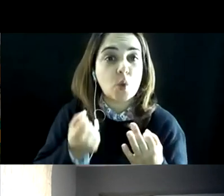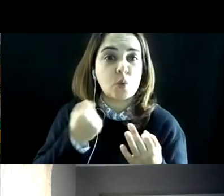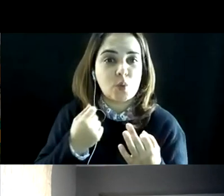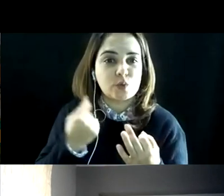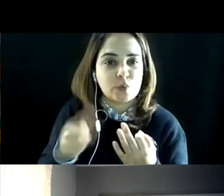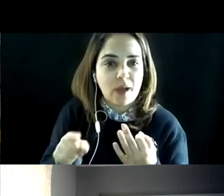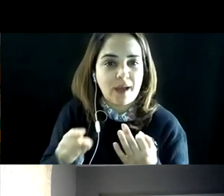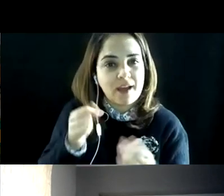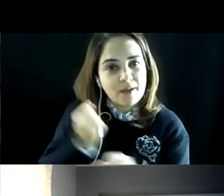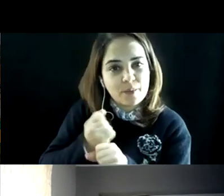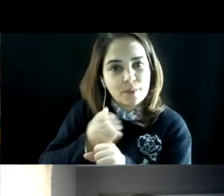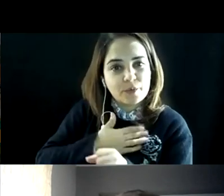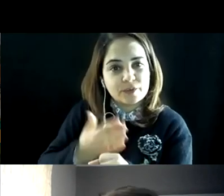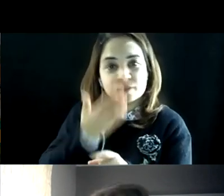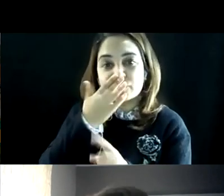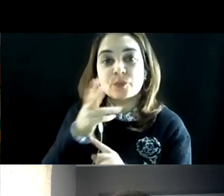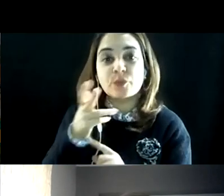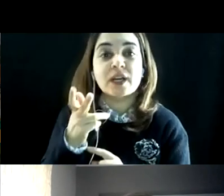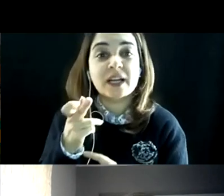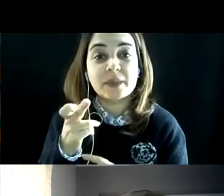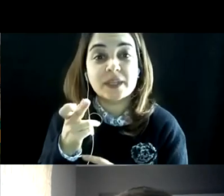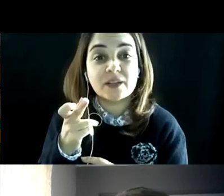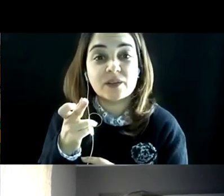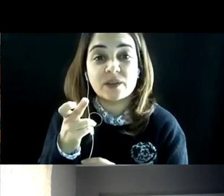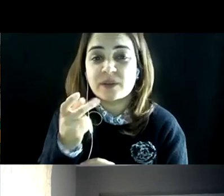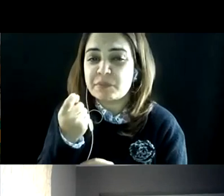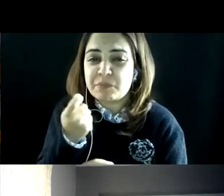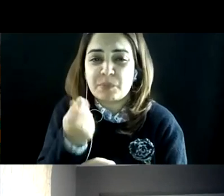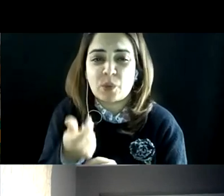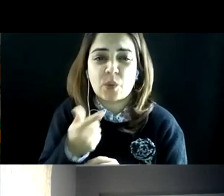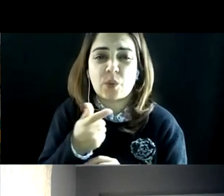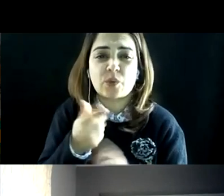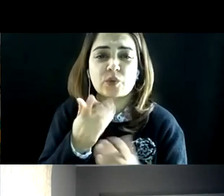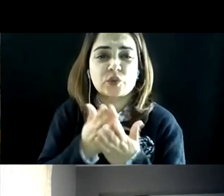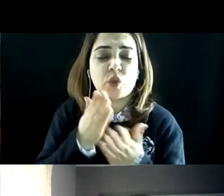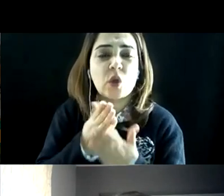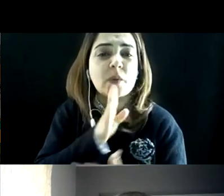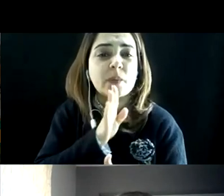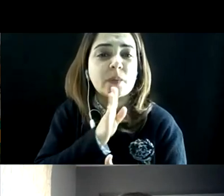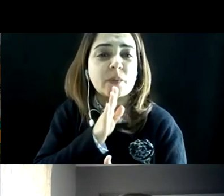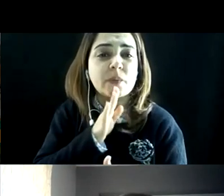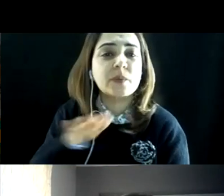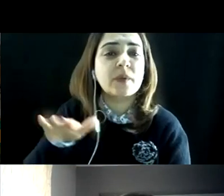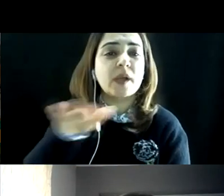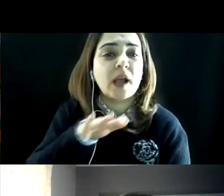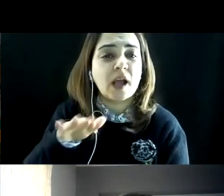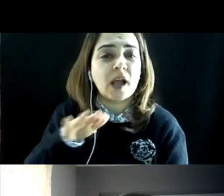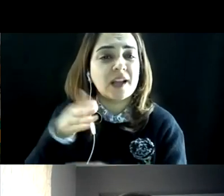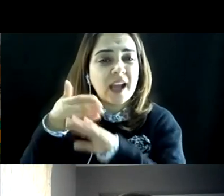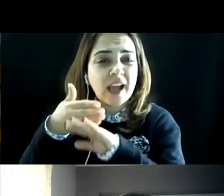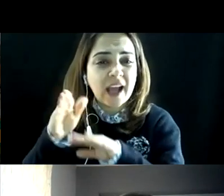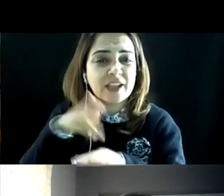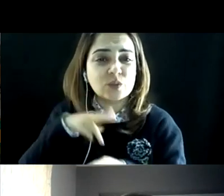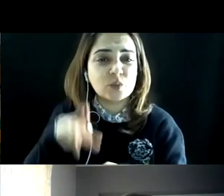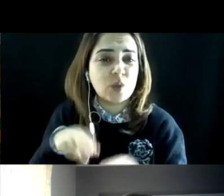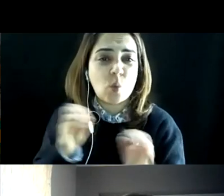de profissões. Por exemplo, de carpinteiro existem cursos apenas em Paços de Ferreira. Mais nada, no resto do país não. De cerâmica